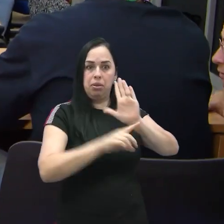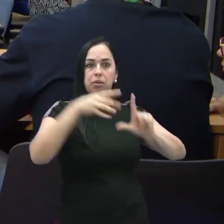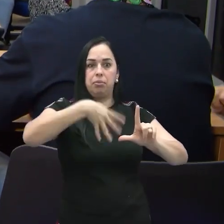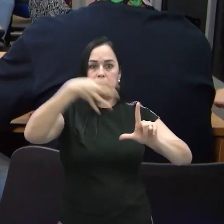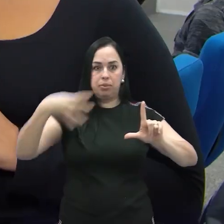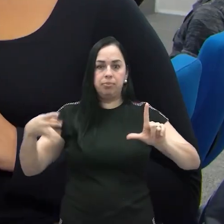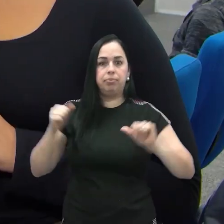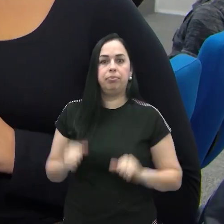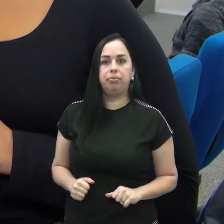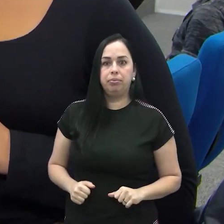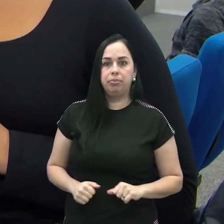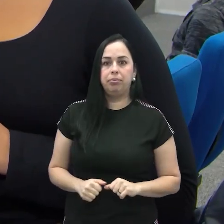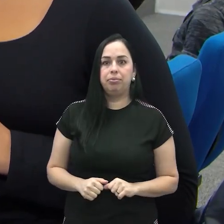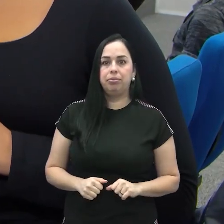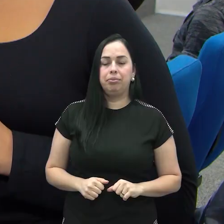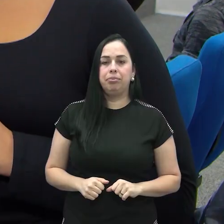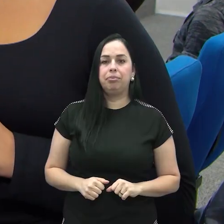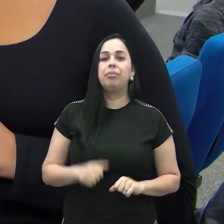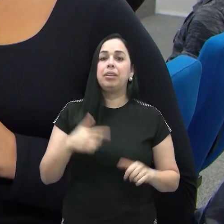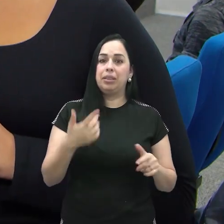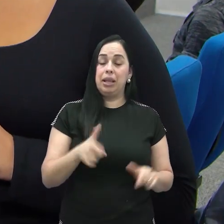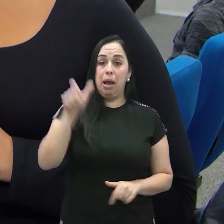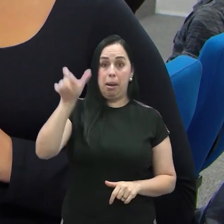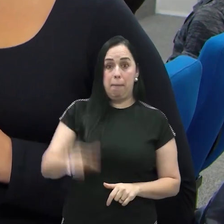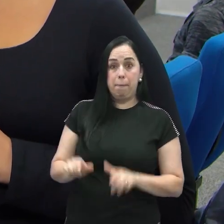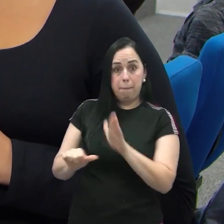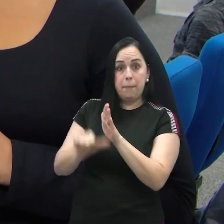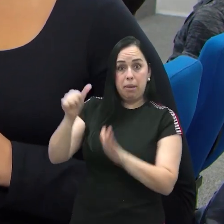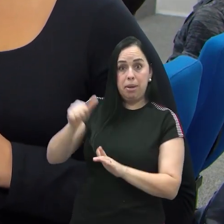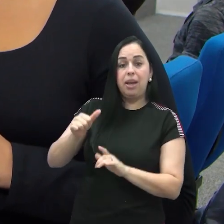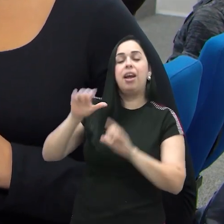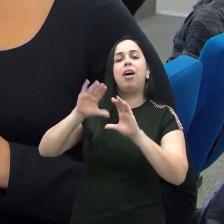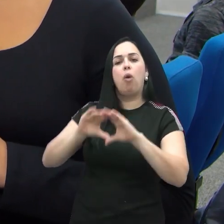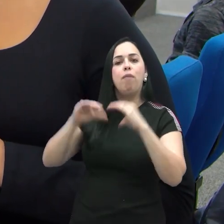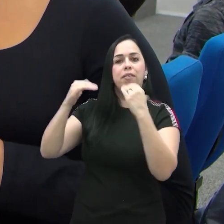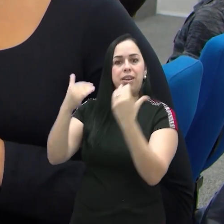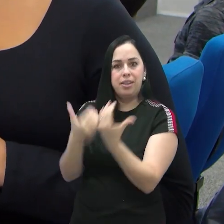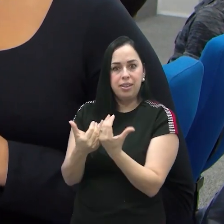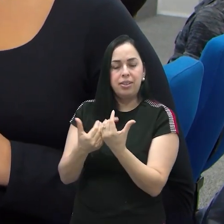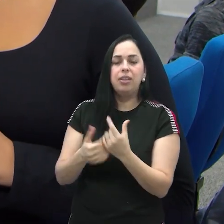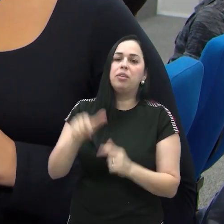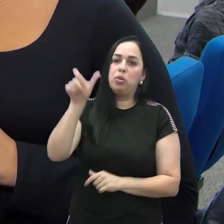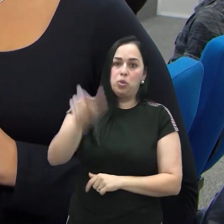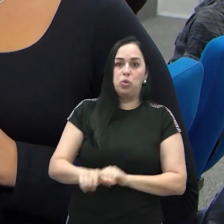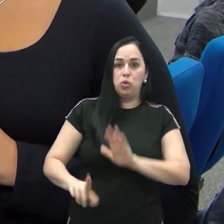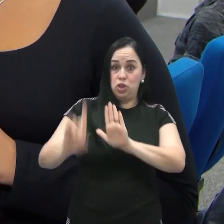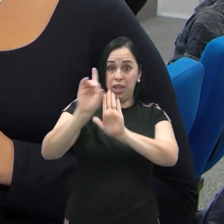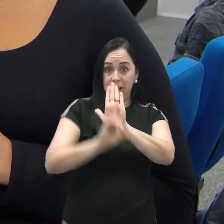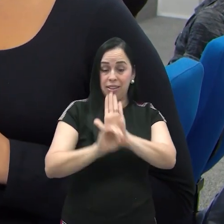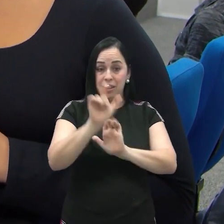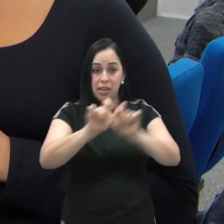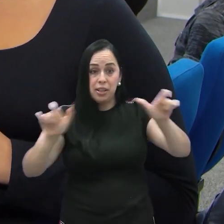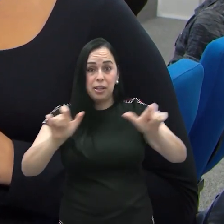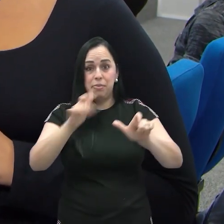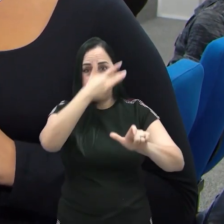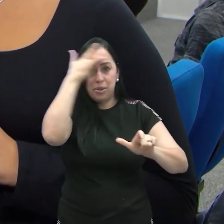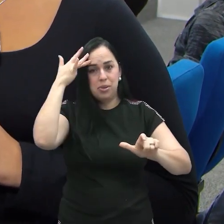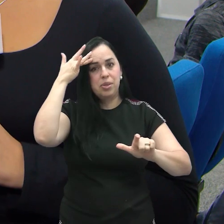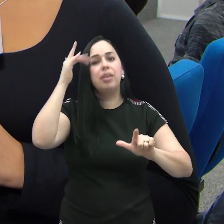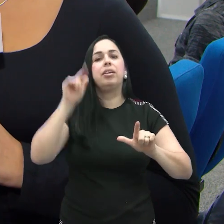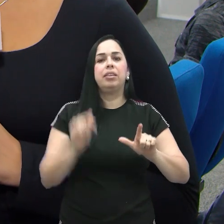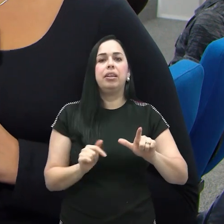LGBTQIA+. A primeira Conferência Municipal de São José dos Campos do Direito das Pessoas LGBTQIA+,